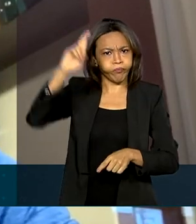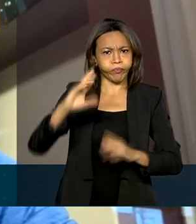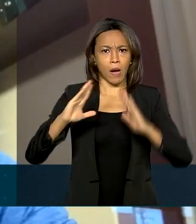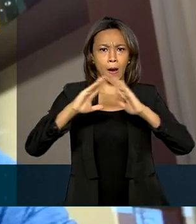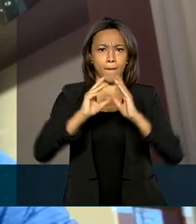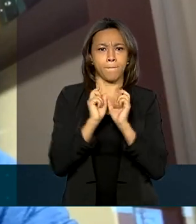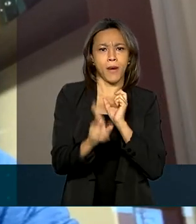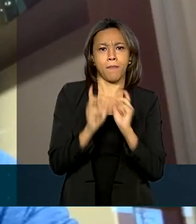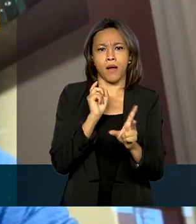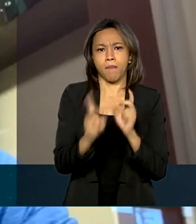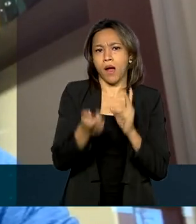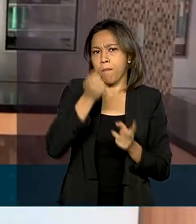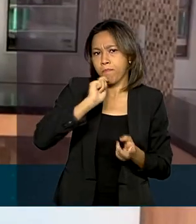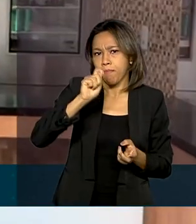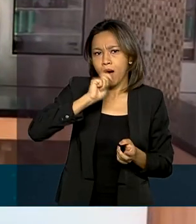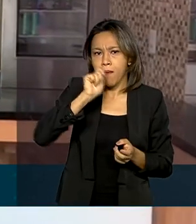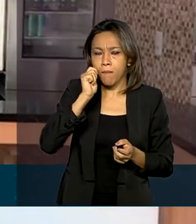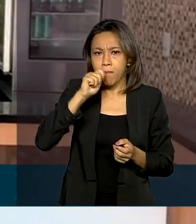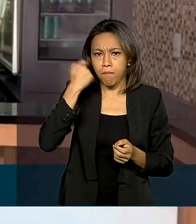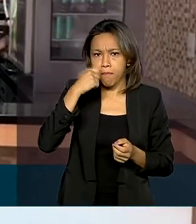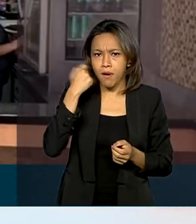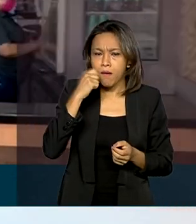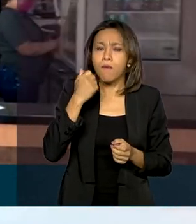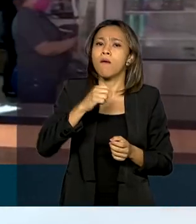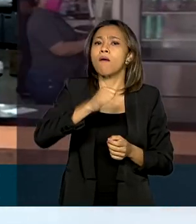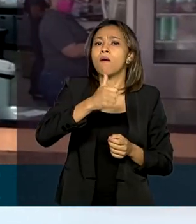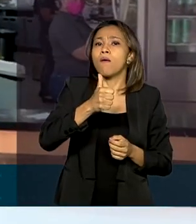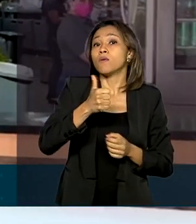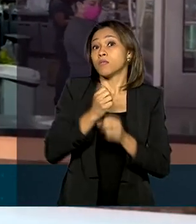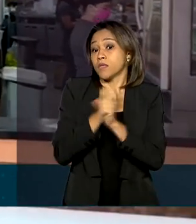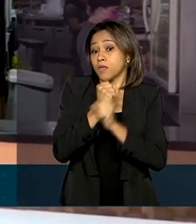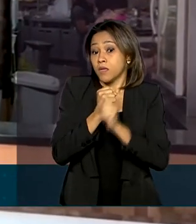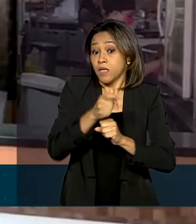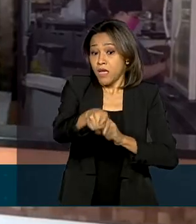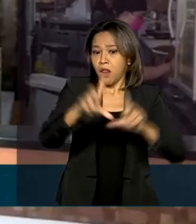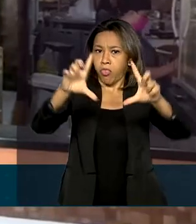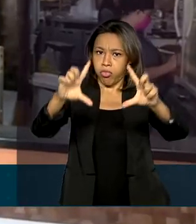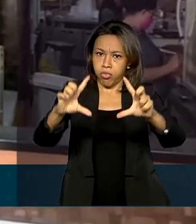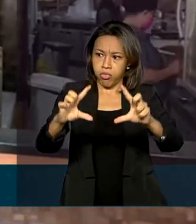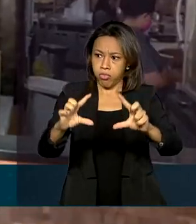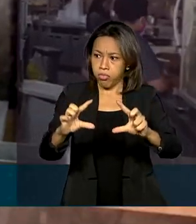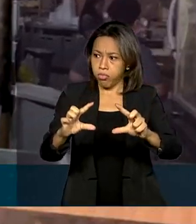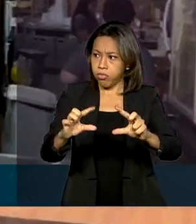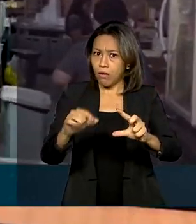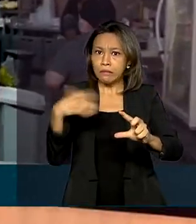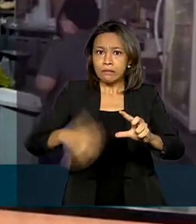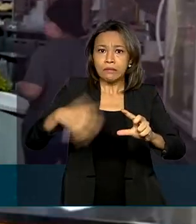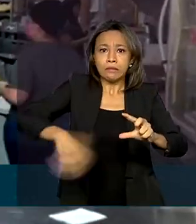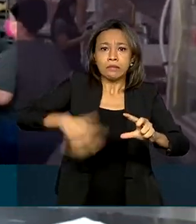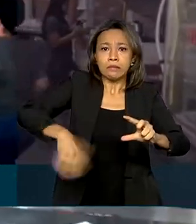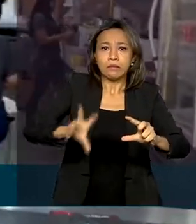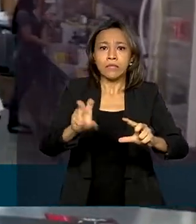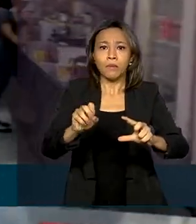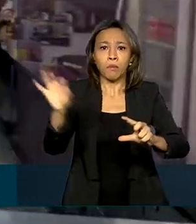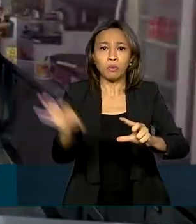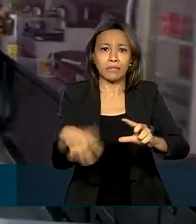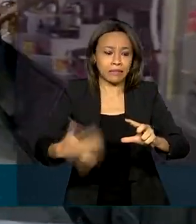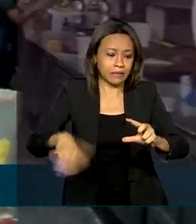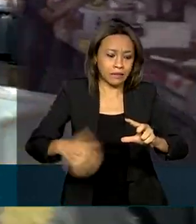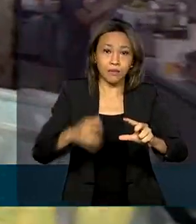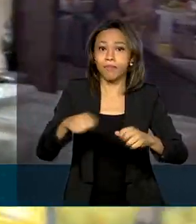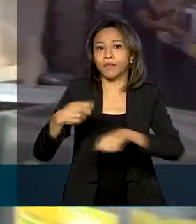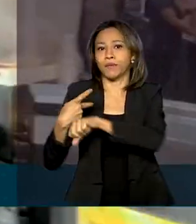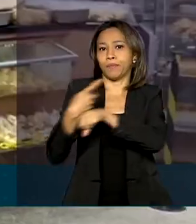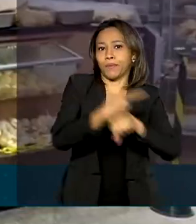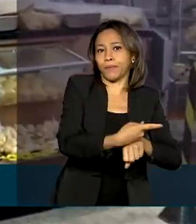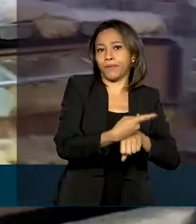Distrito Federal há 11 anos. Com as vendas caindo mais de 50%, ele precisou pegar um crédito de